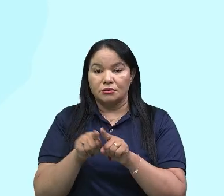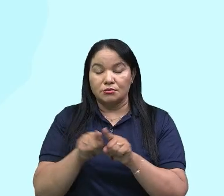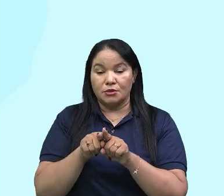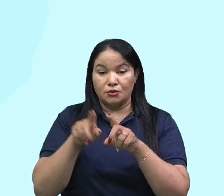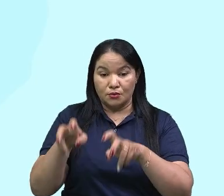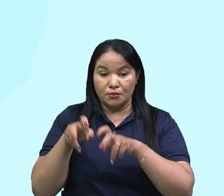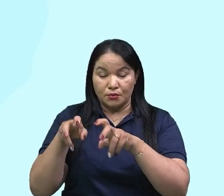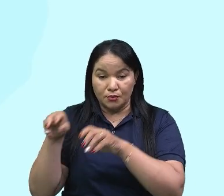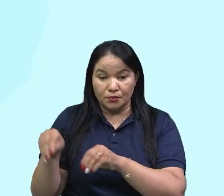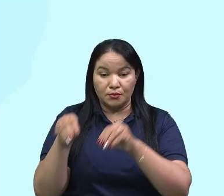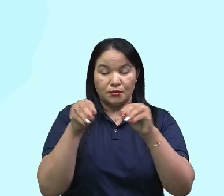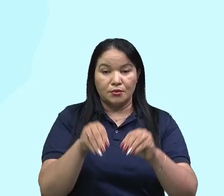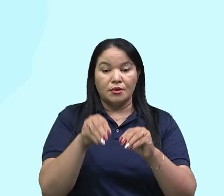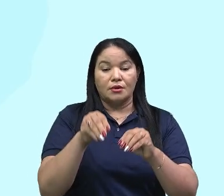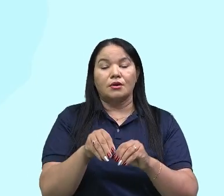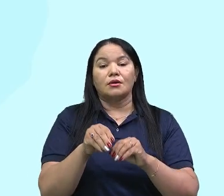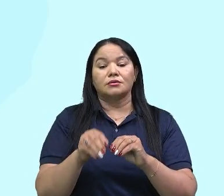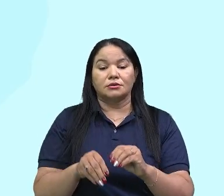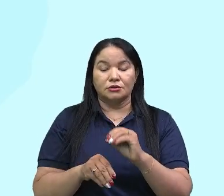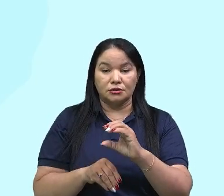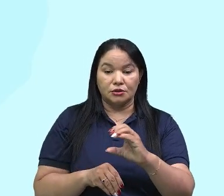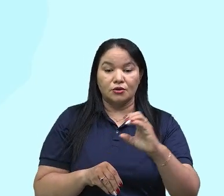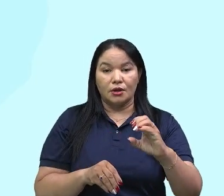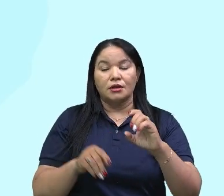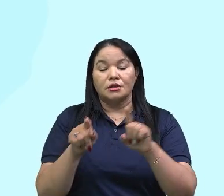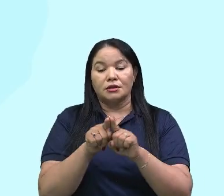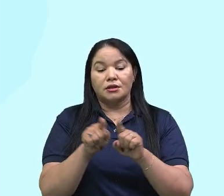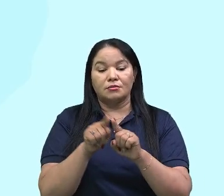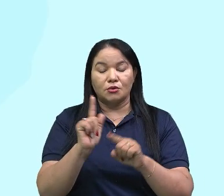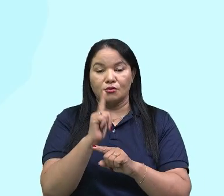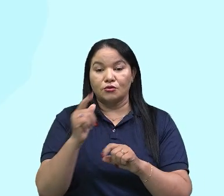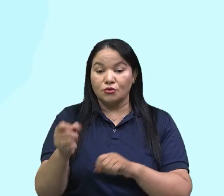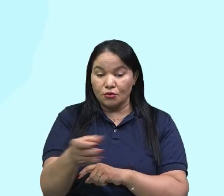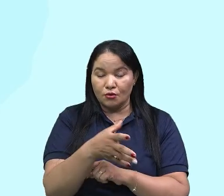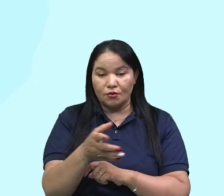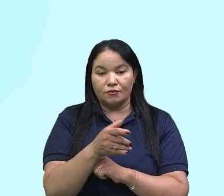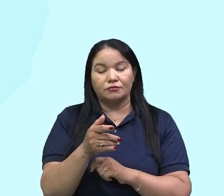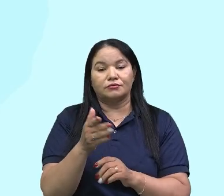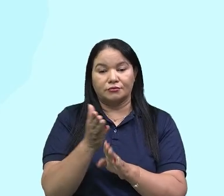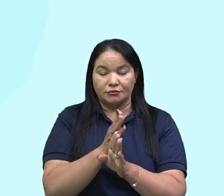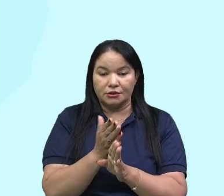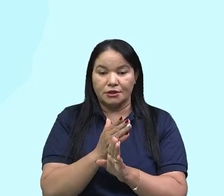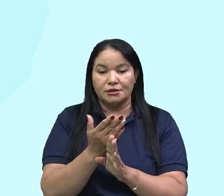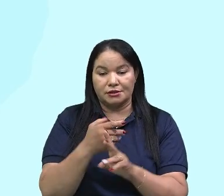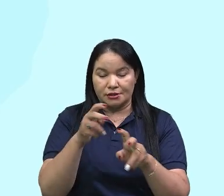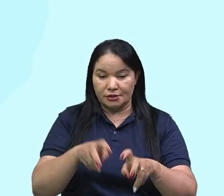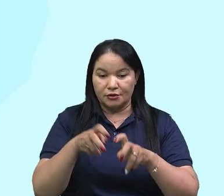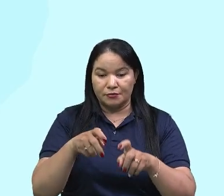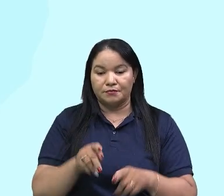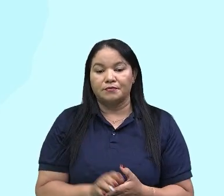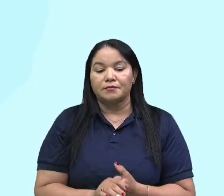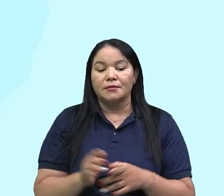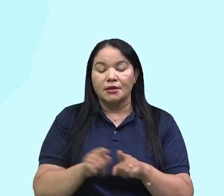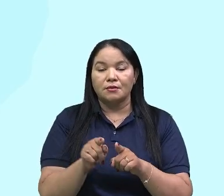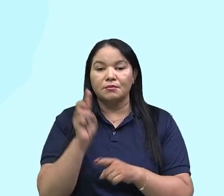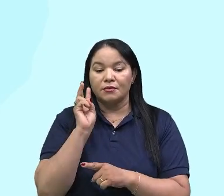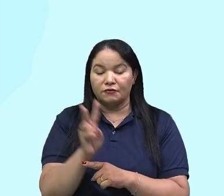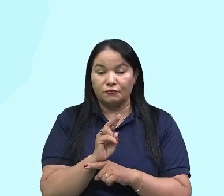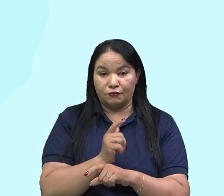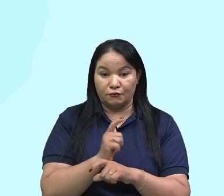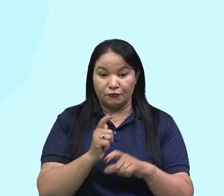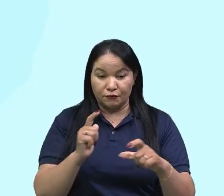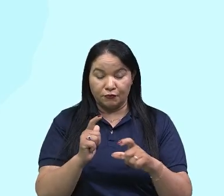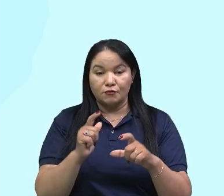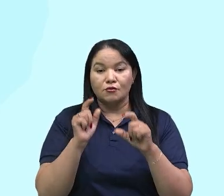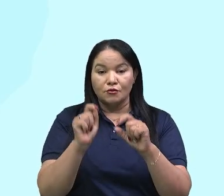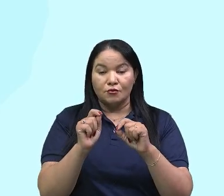Centro-Oeste e a Amazônia em busca de novas fronteiras agrícolas. Mais recentemente, observa-se um fluxo crescente de